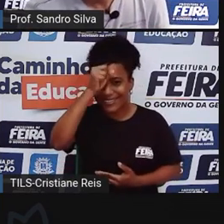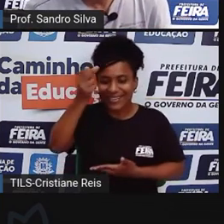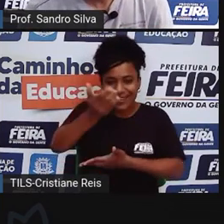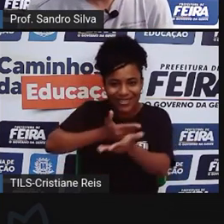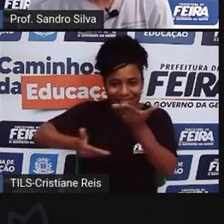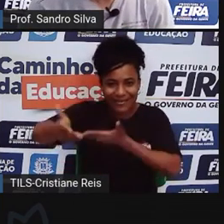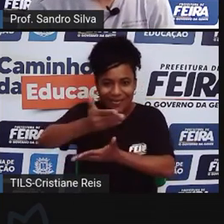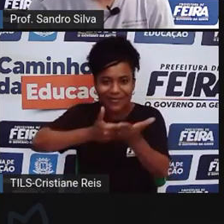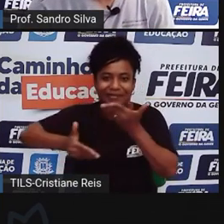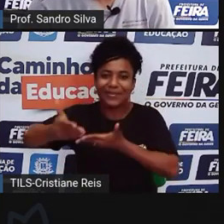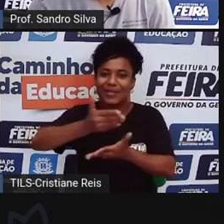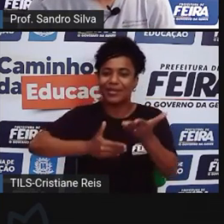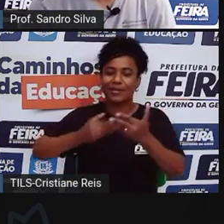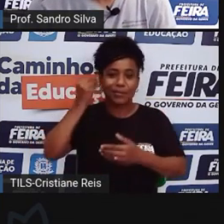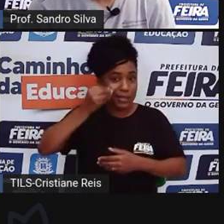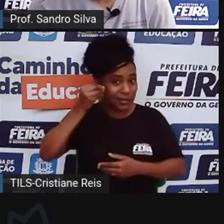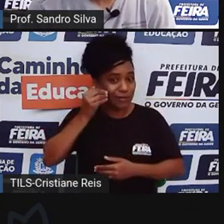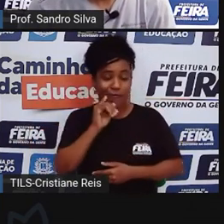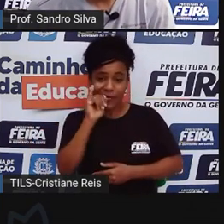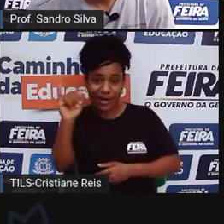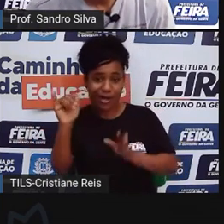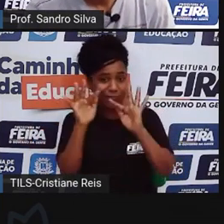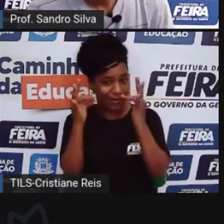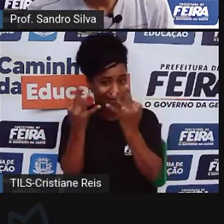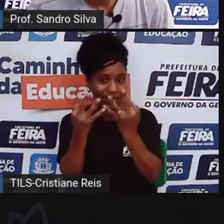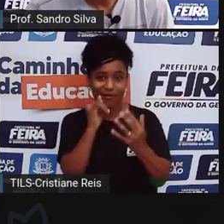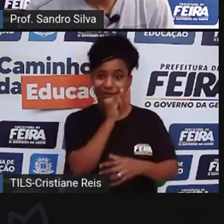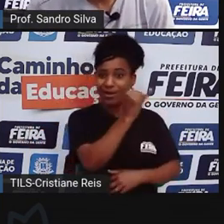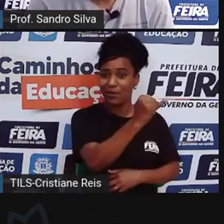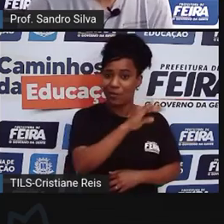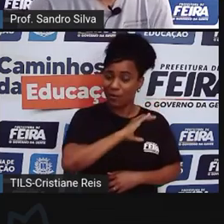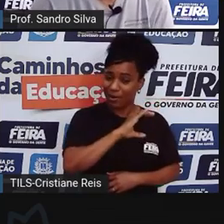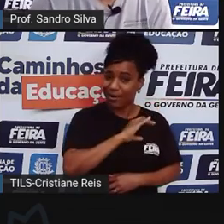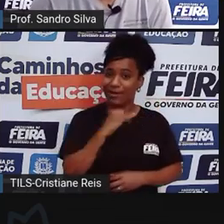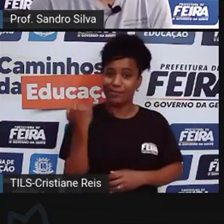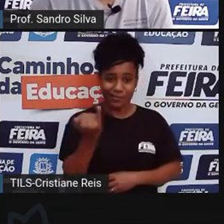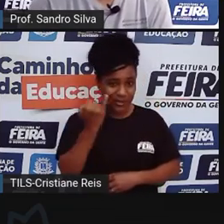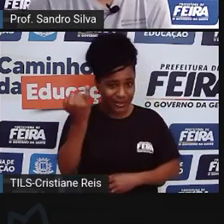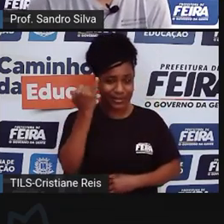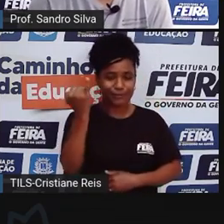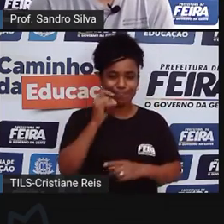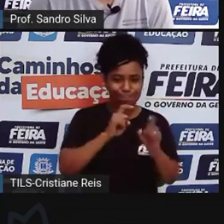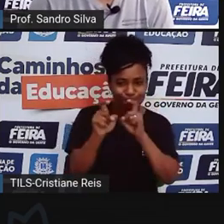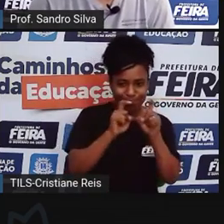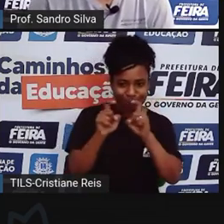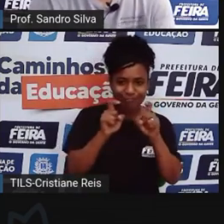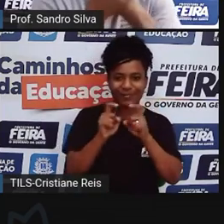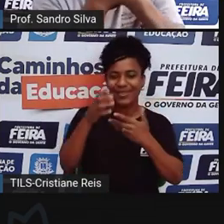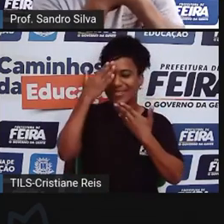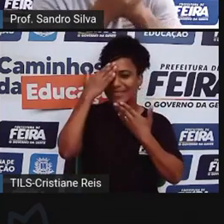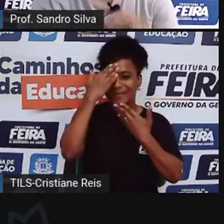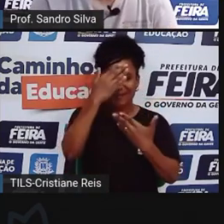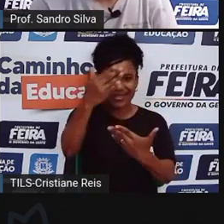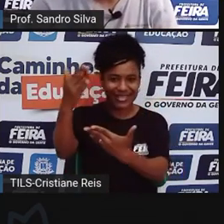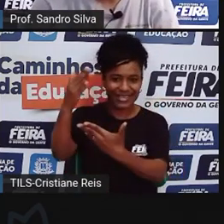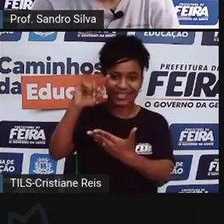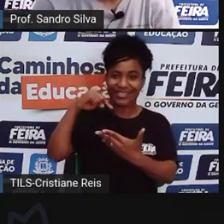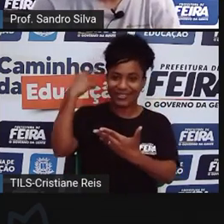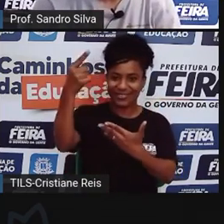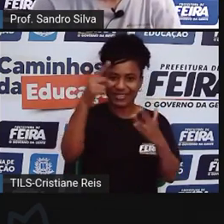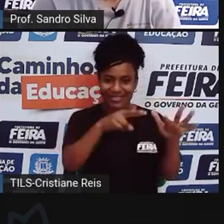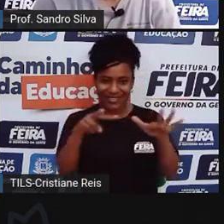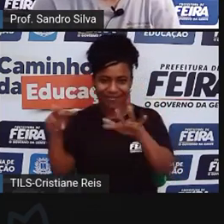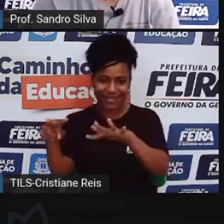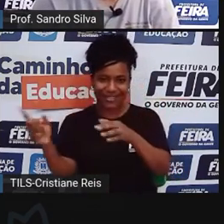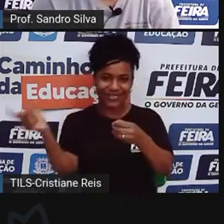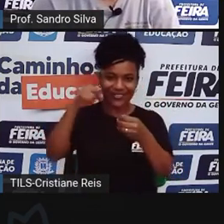sala de aula, para os seus colegas, para a sua família, certo? Então, Sandro, muito obrigado. Semana que vem, galera, estamos de volta